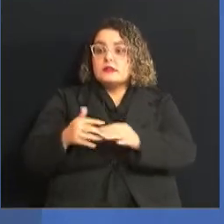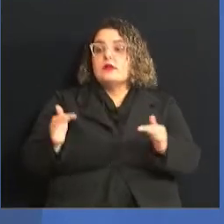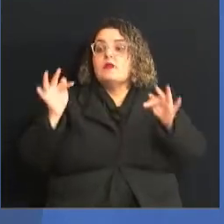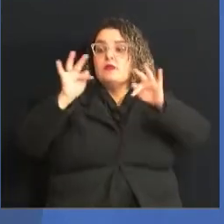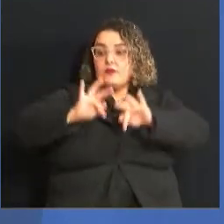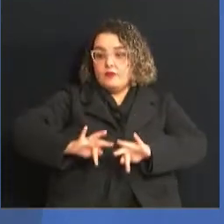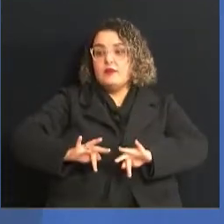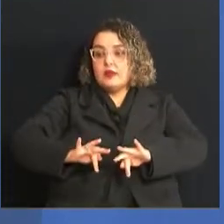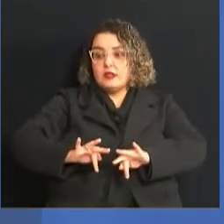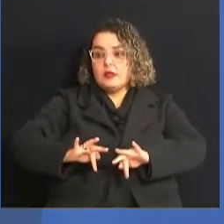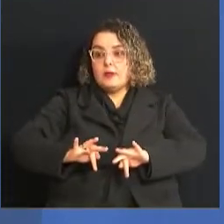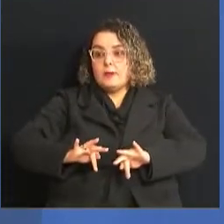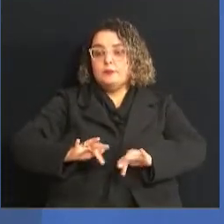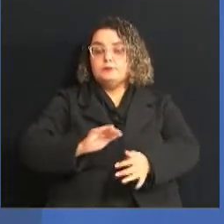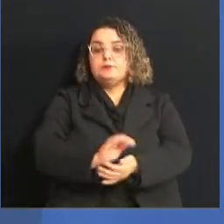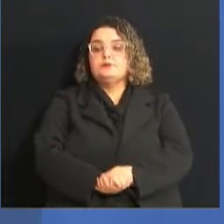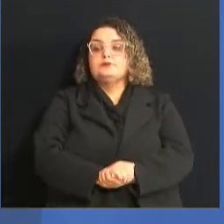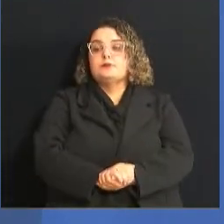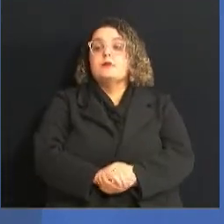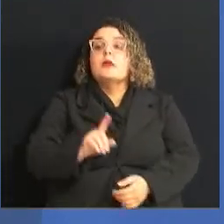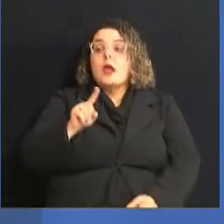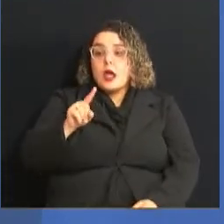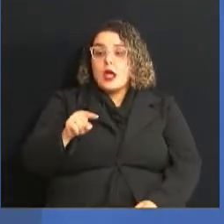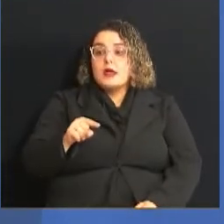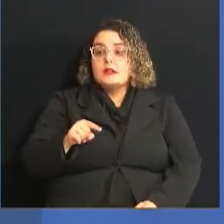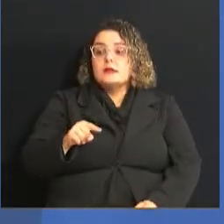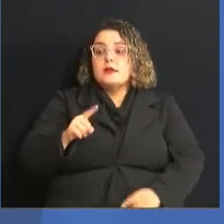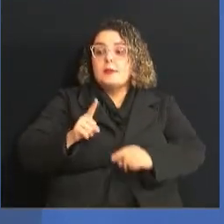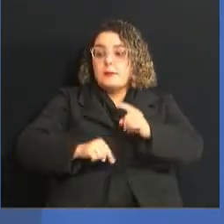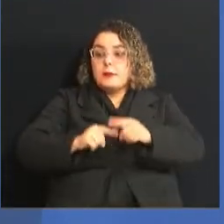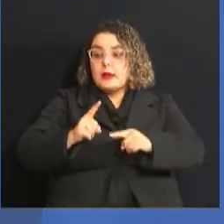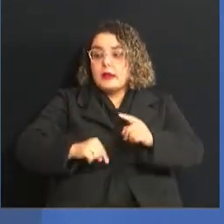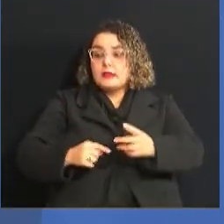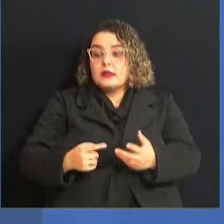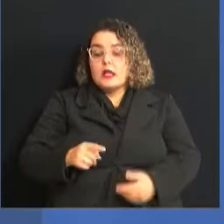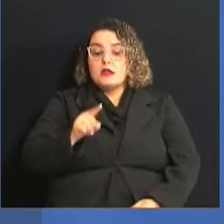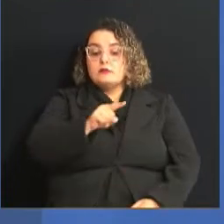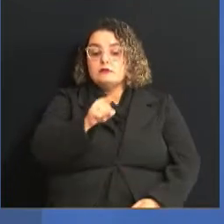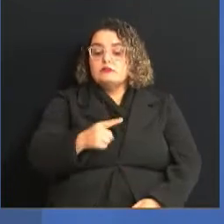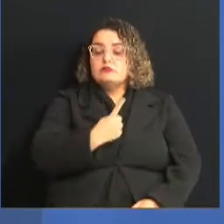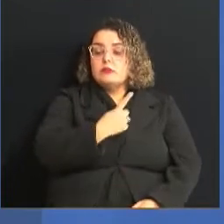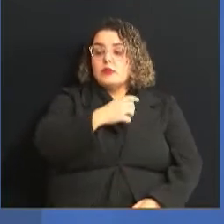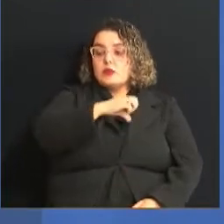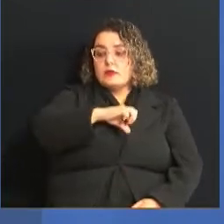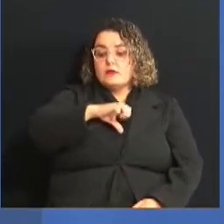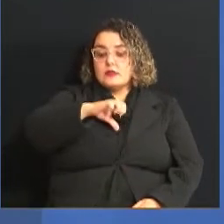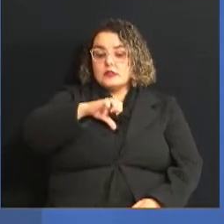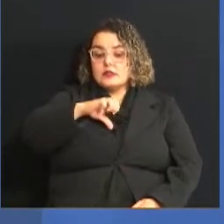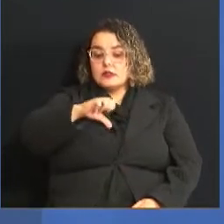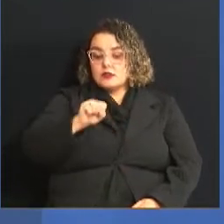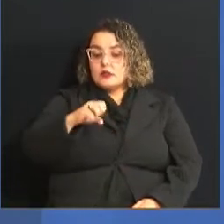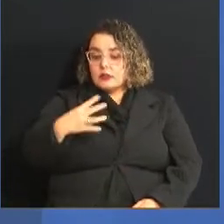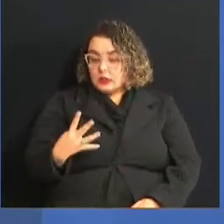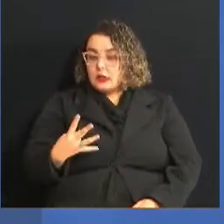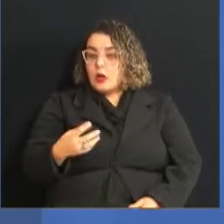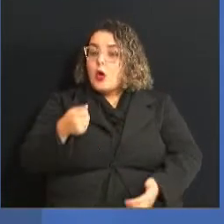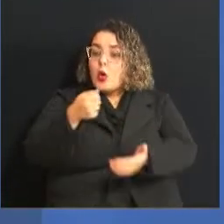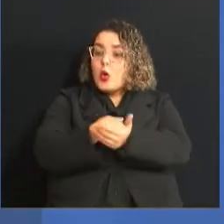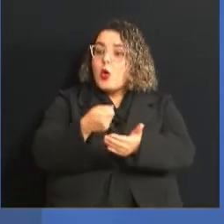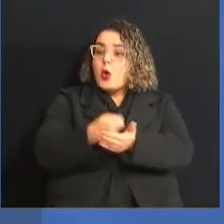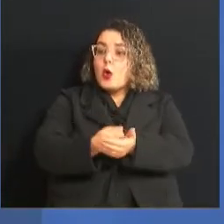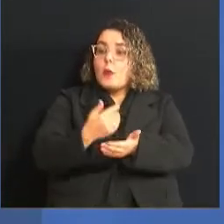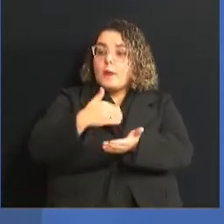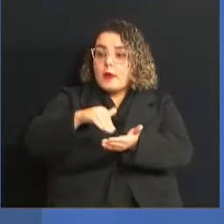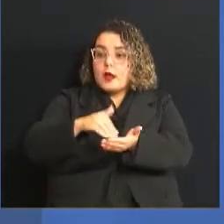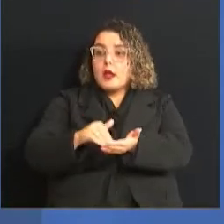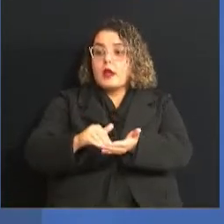do prefeito. Essa matéria, ela revoga uma lei de 1984 que obrigou os escritórios imobiliários